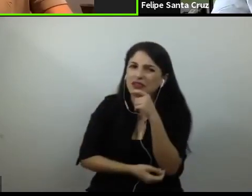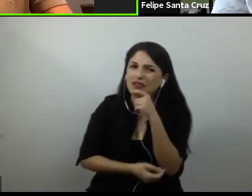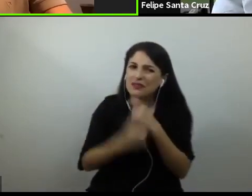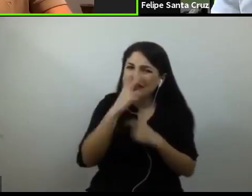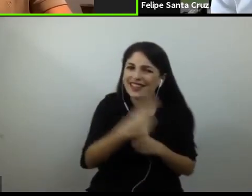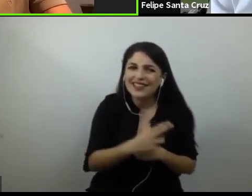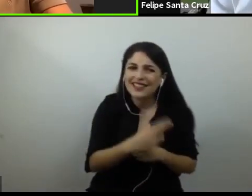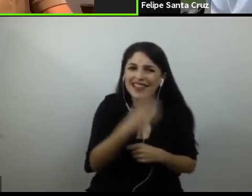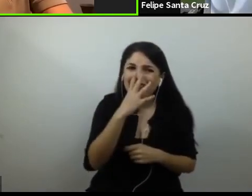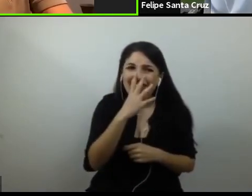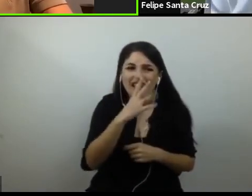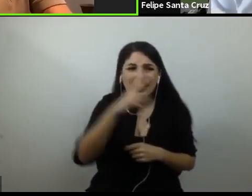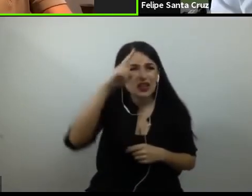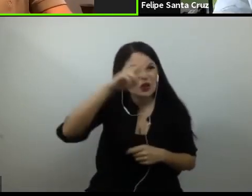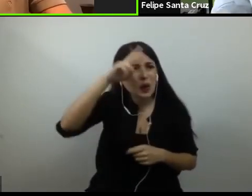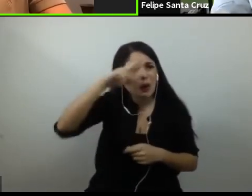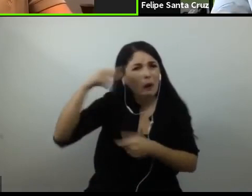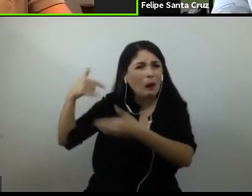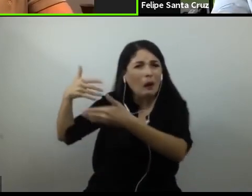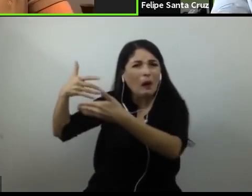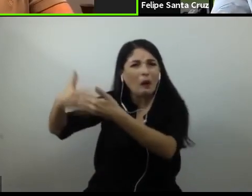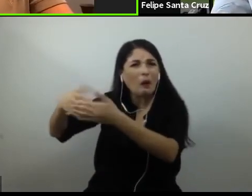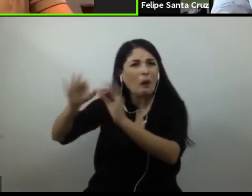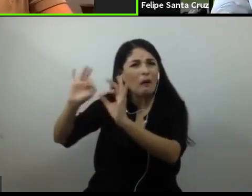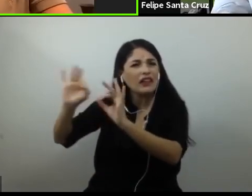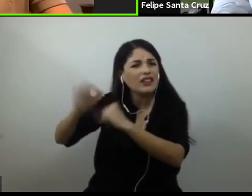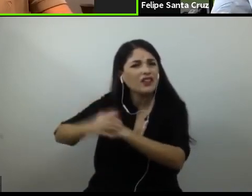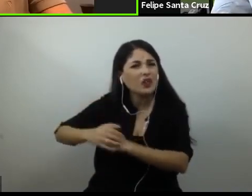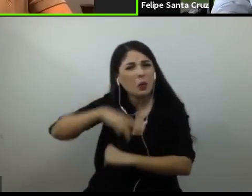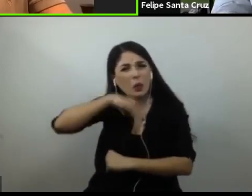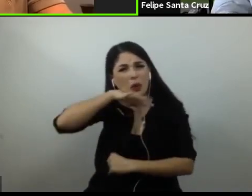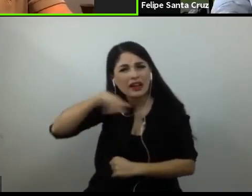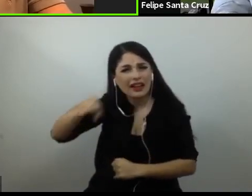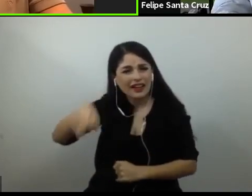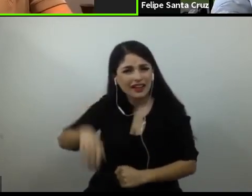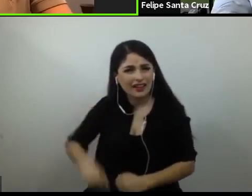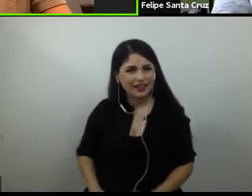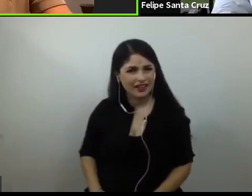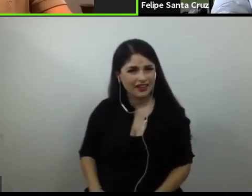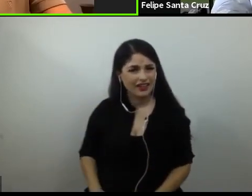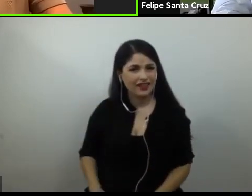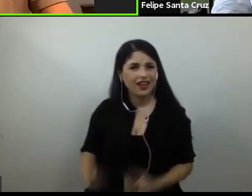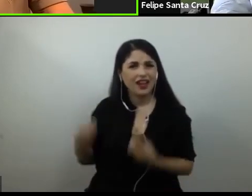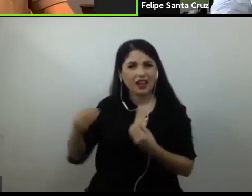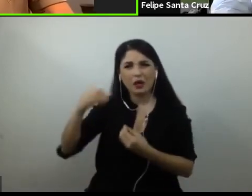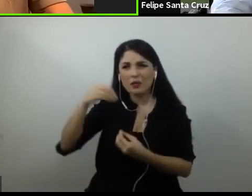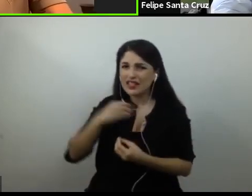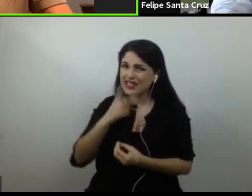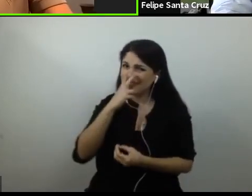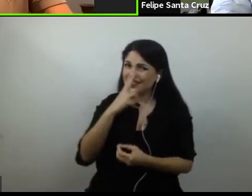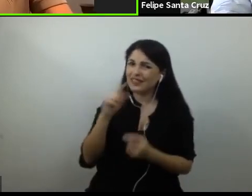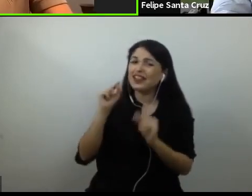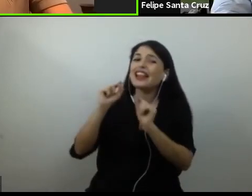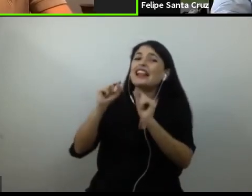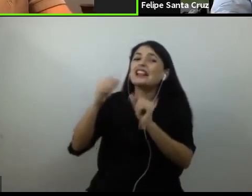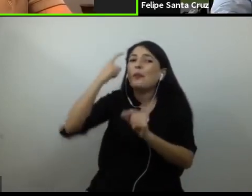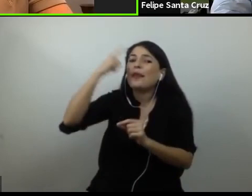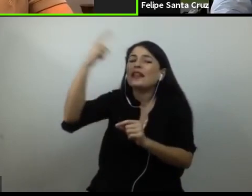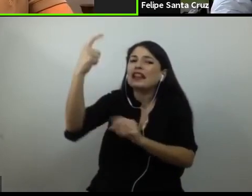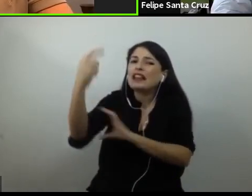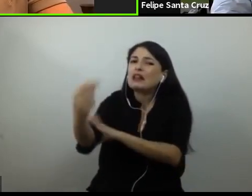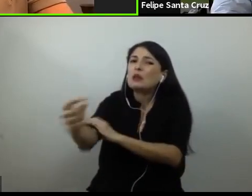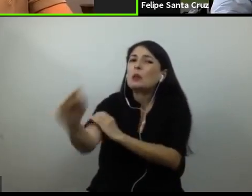estão imaginando que ele se converteu a uma cartilha liberal progressista. O que, que eles estão